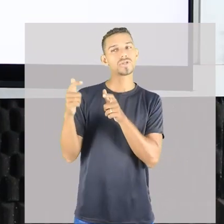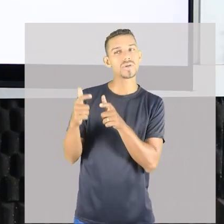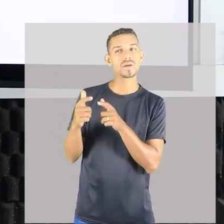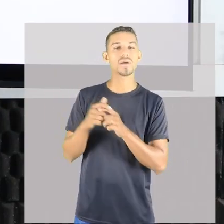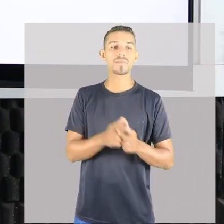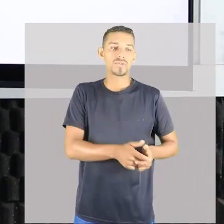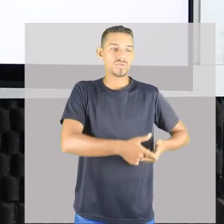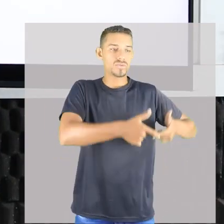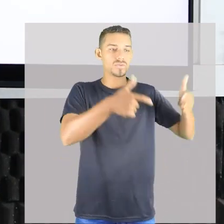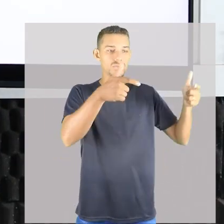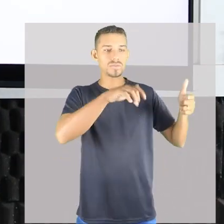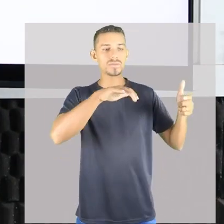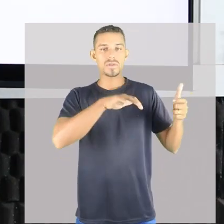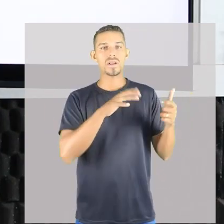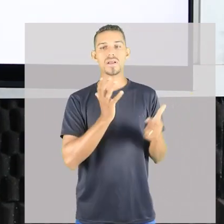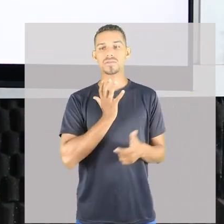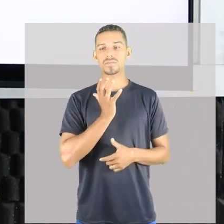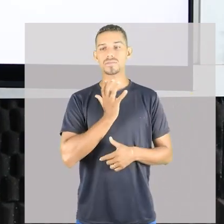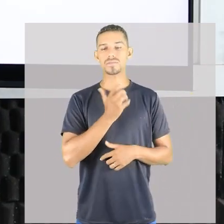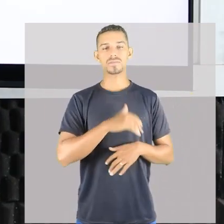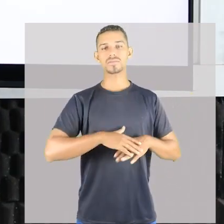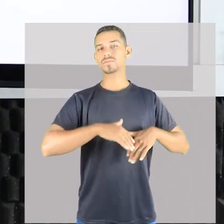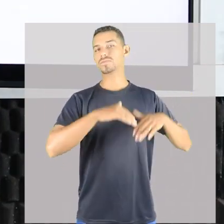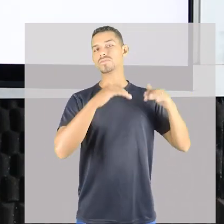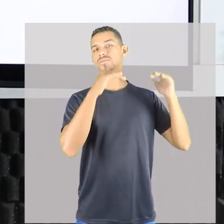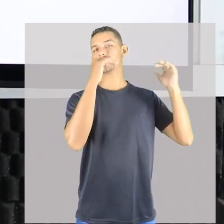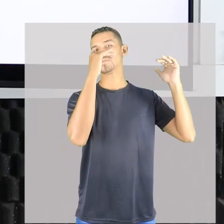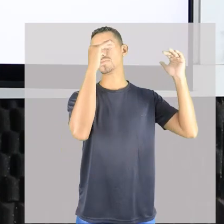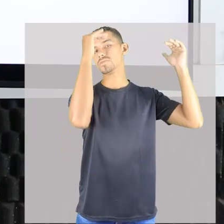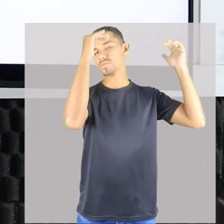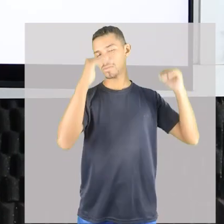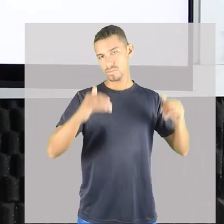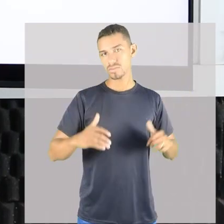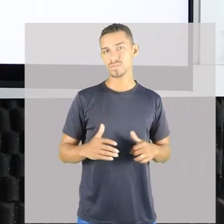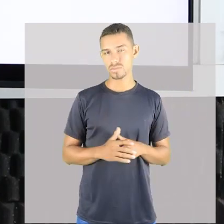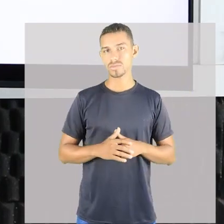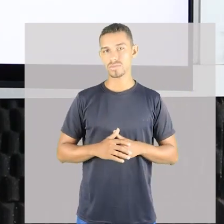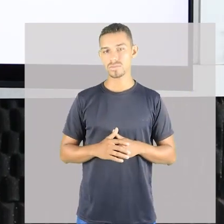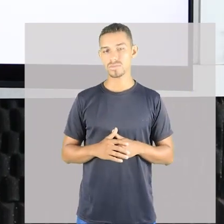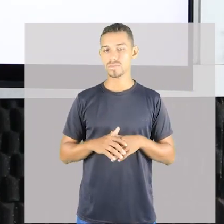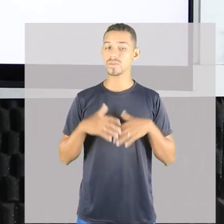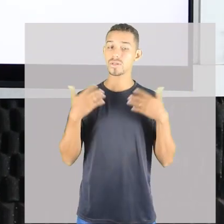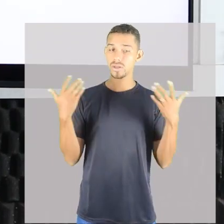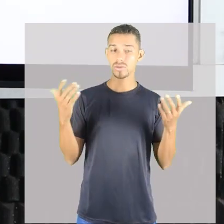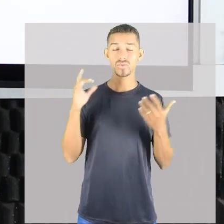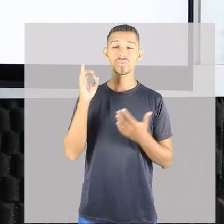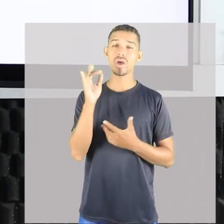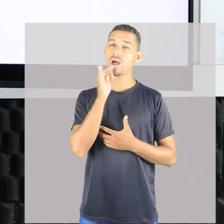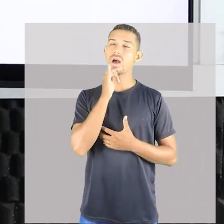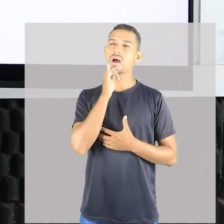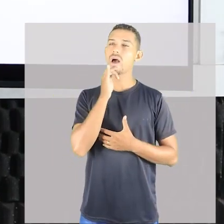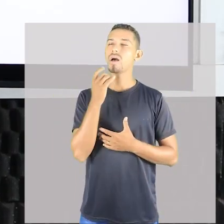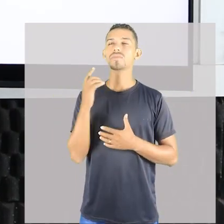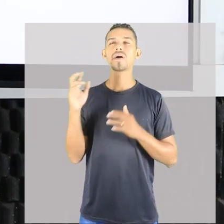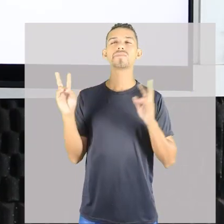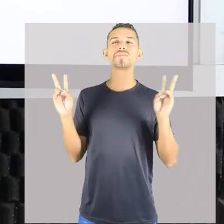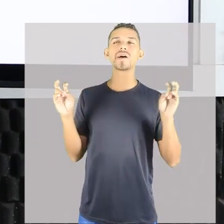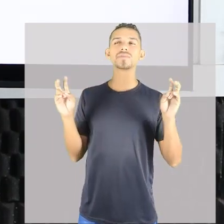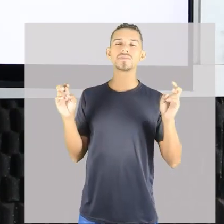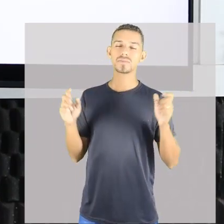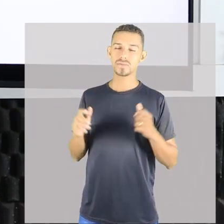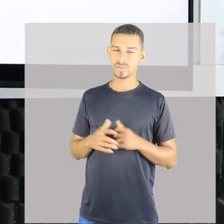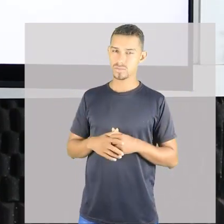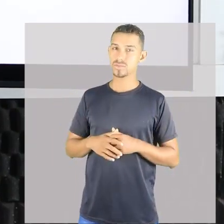maioria estava lá, claro, nas classes mais abastadas, que tinham os privilégios. Então, isso era somente para fazer de contas. Olha,